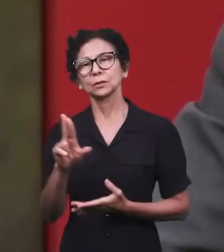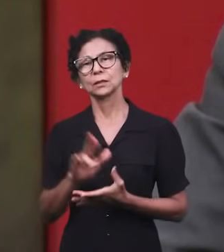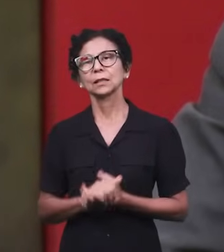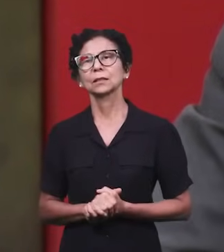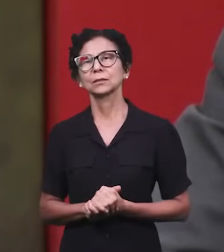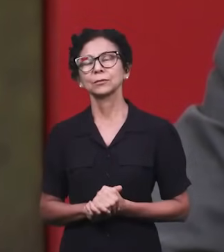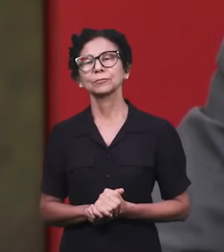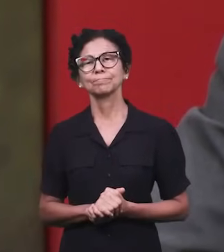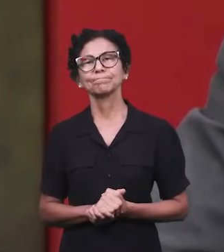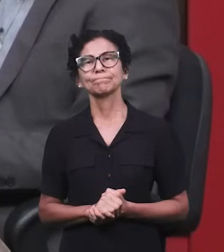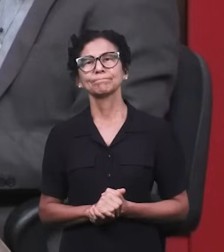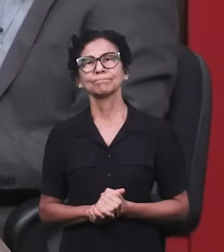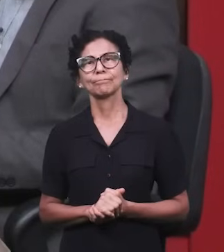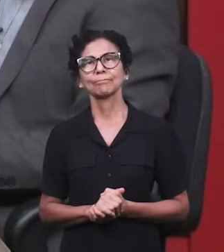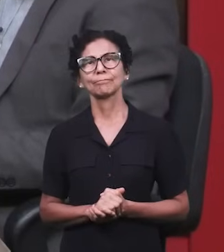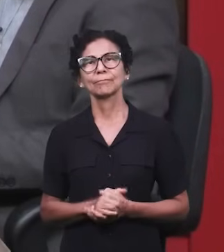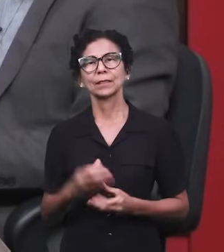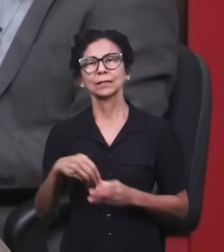salvação, de eternidade.